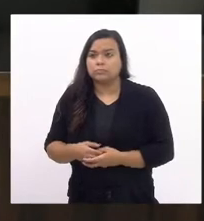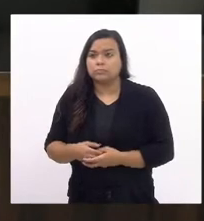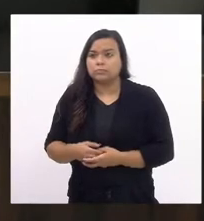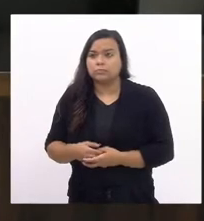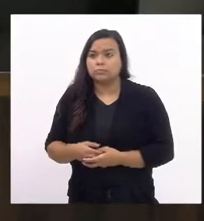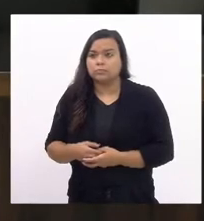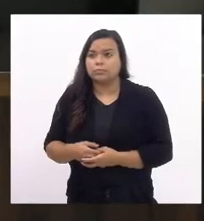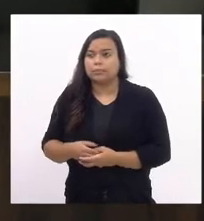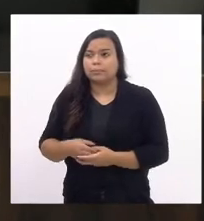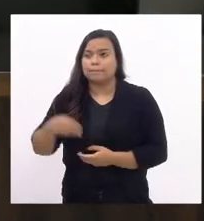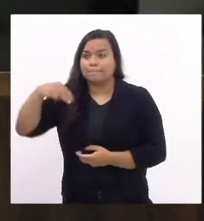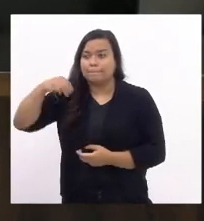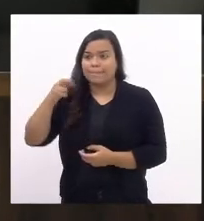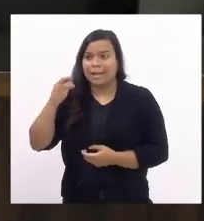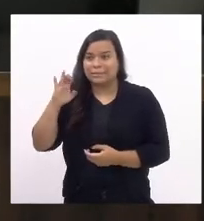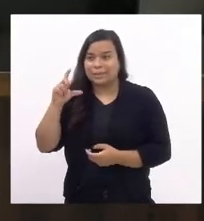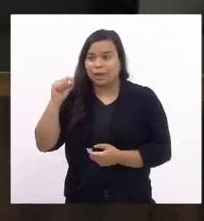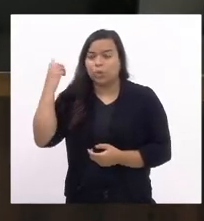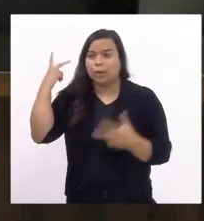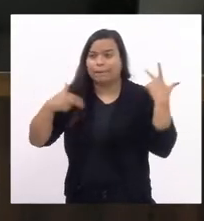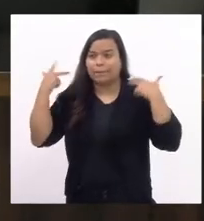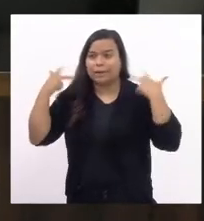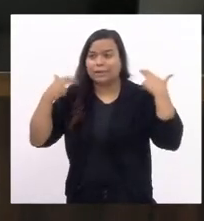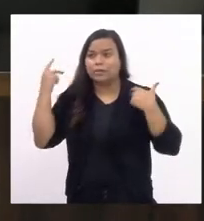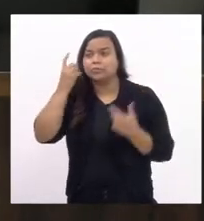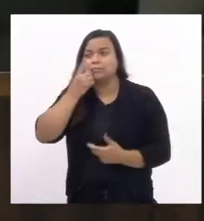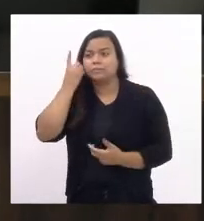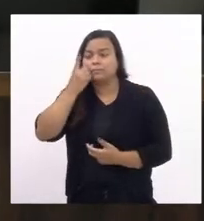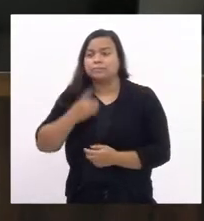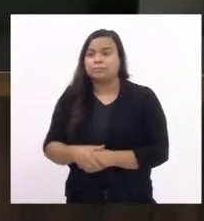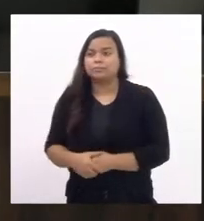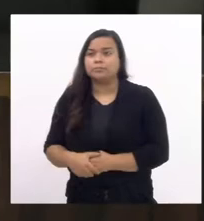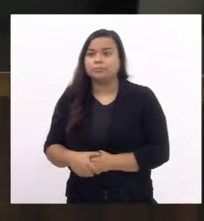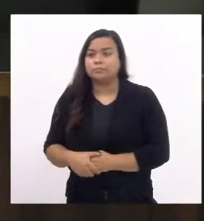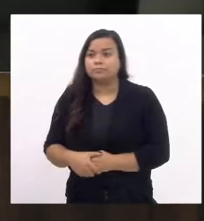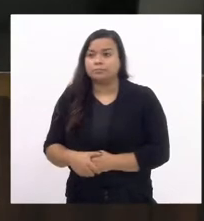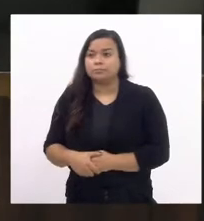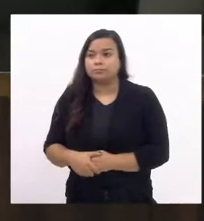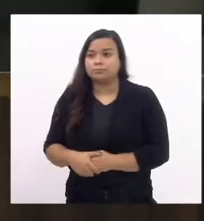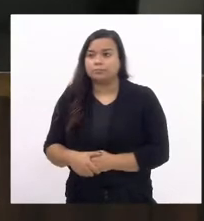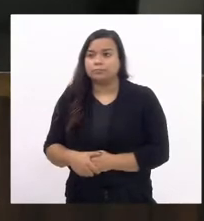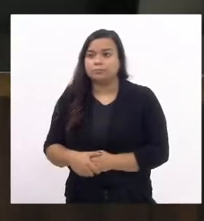deputado Marcelo Cabeleireiro, deputado Marcelo Cabeleireiro,